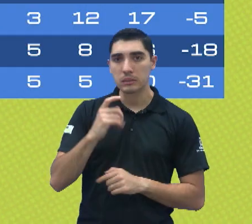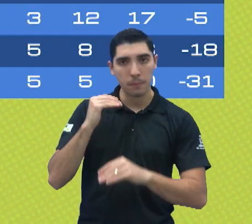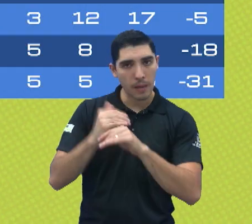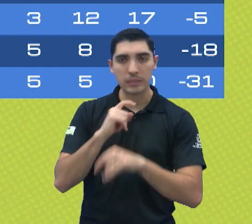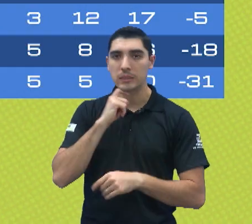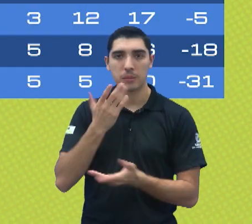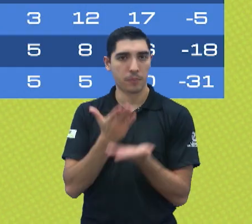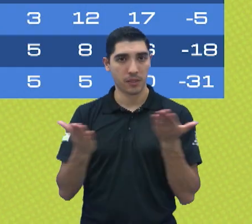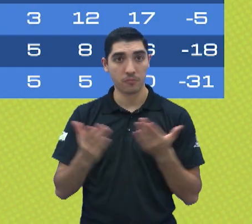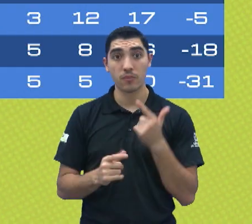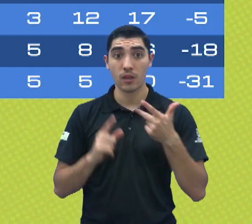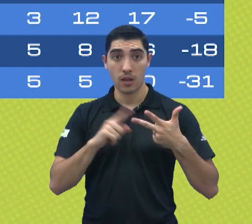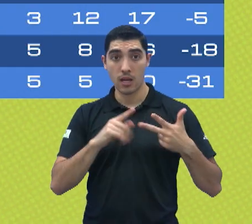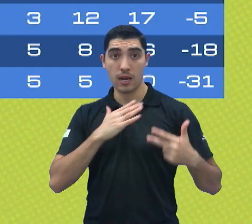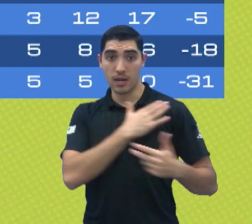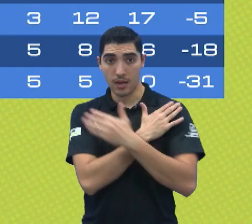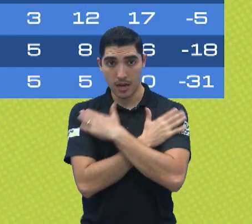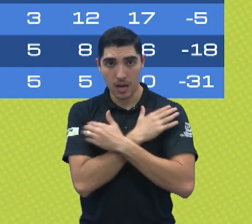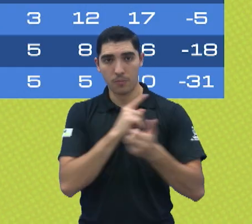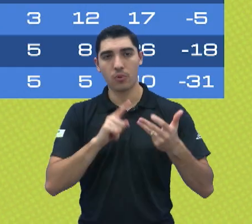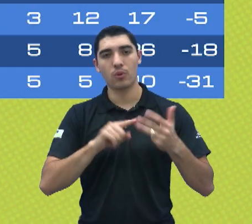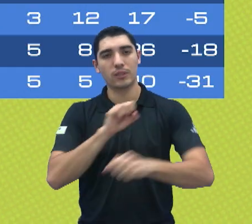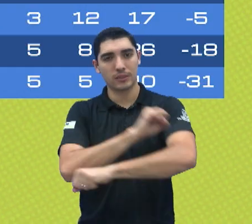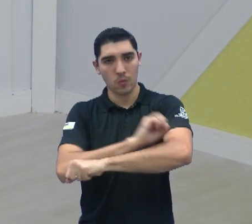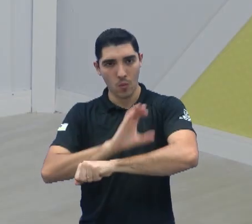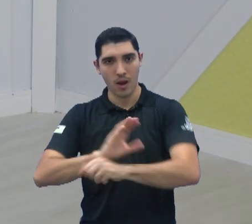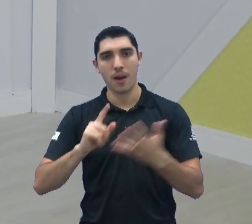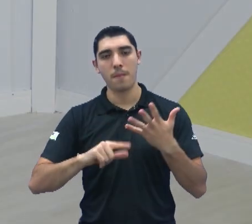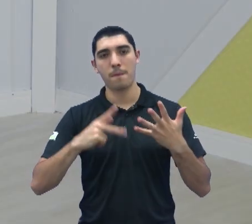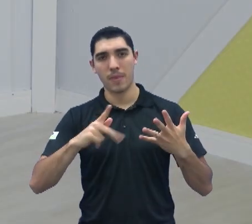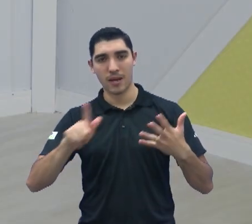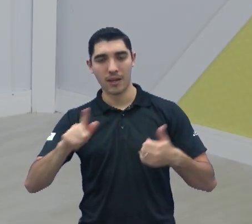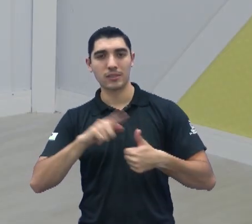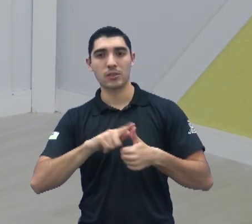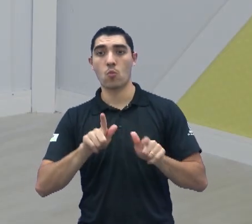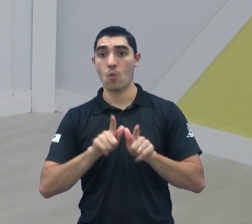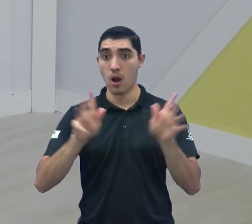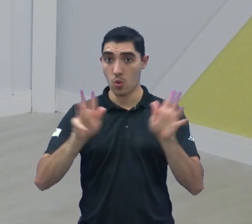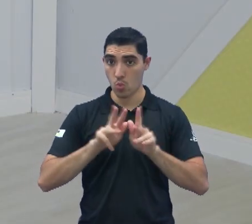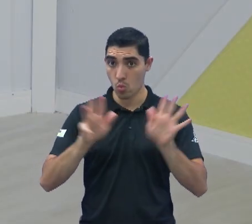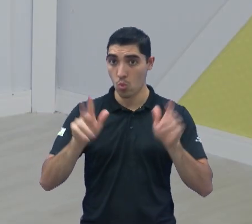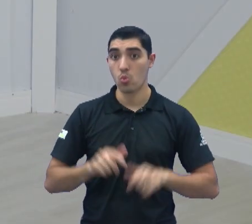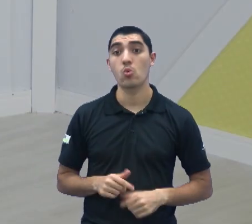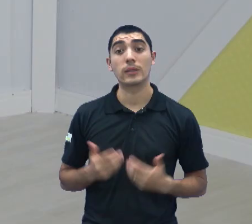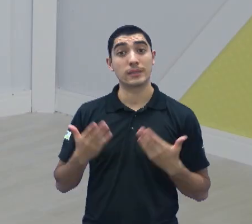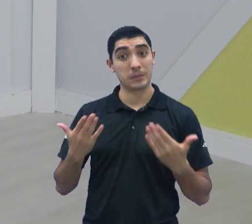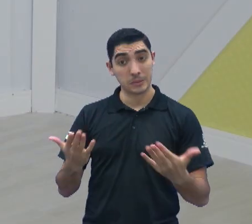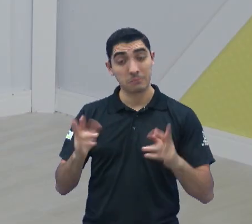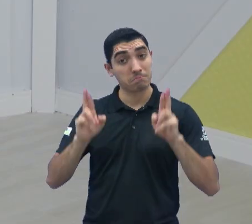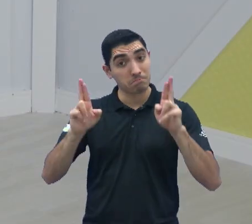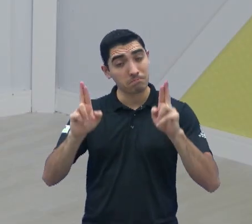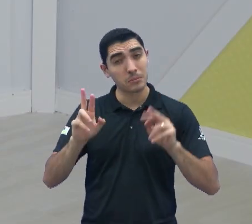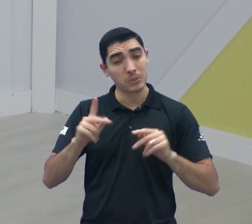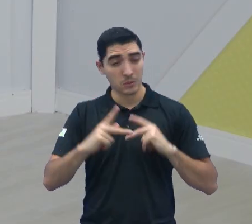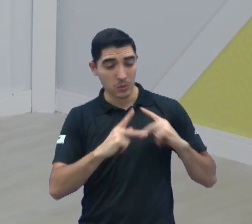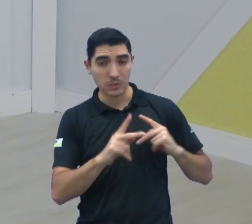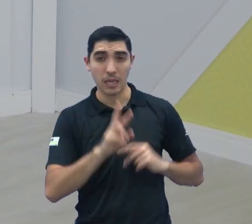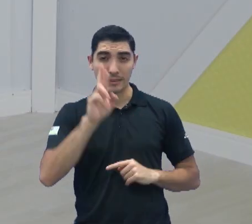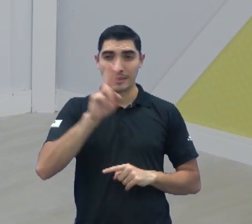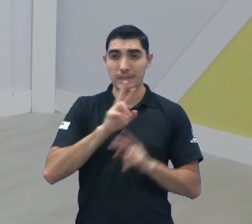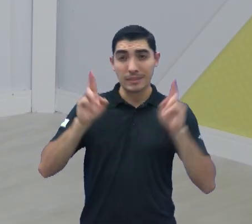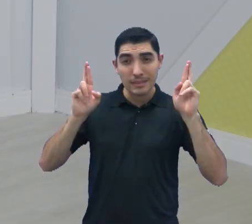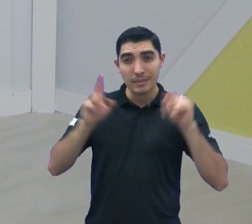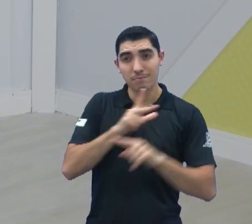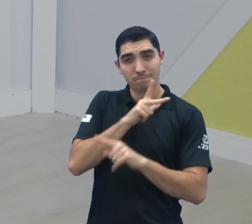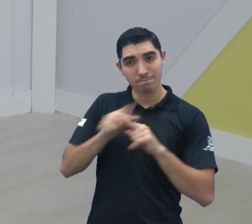São Carlense, Praia Grande e Guarulhense. Esperamos uma boa partida e, quem sabe, uma bela vitória do São José para ficar